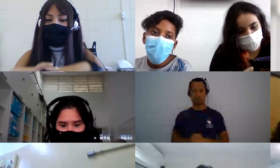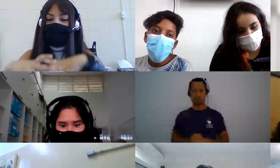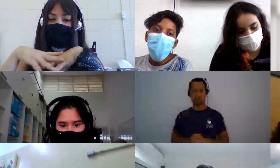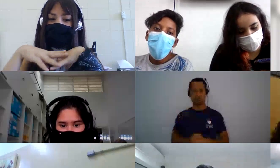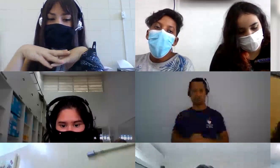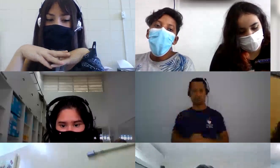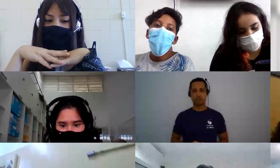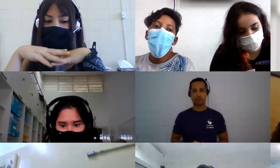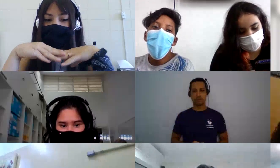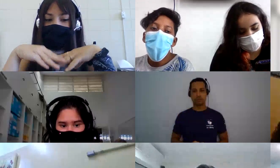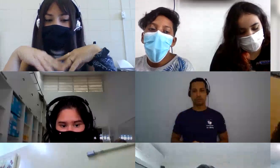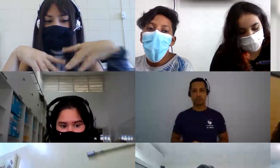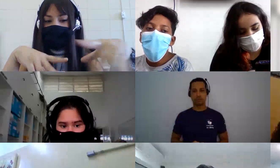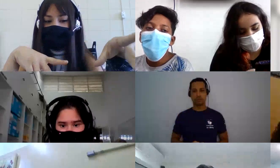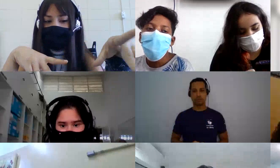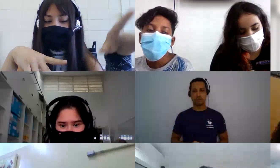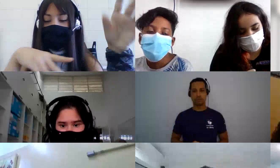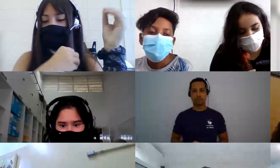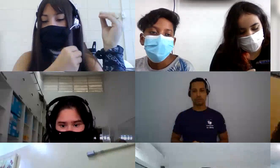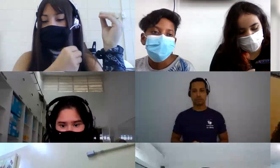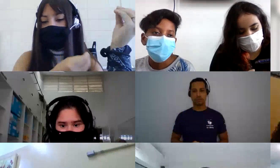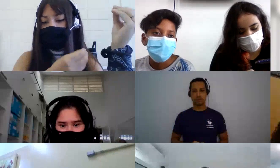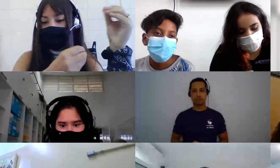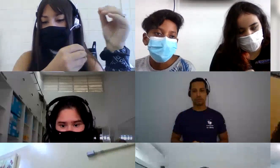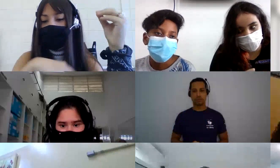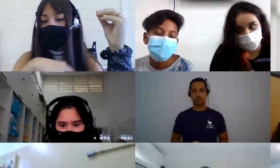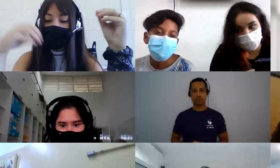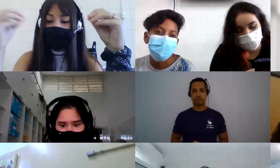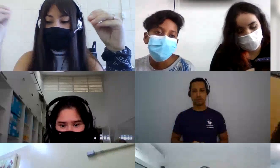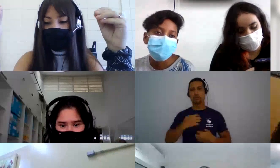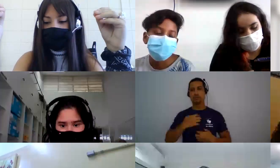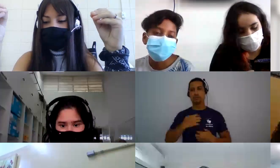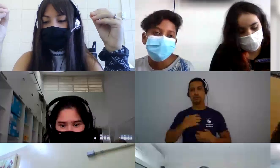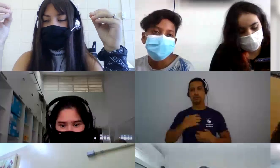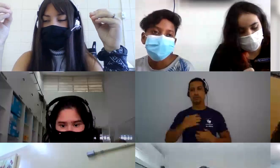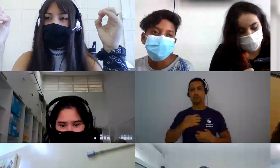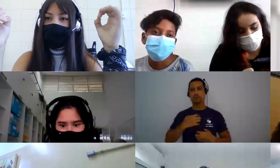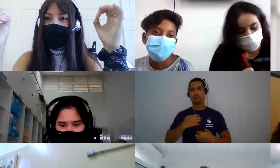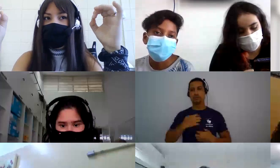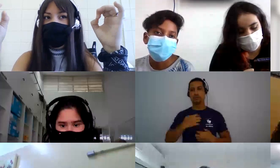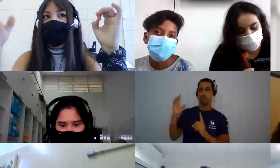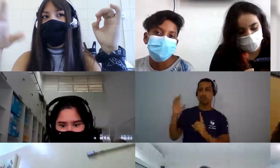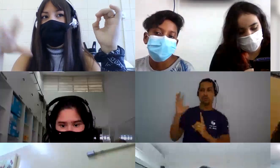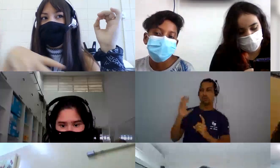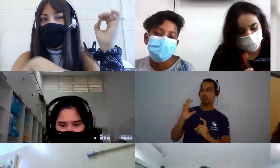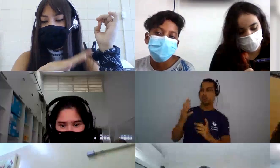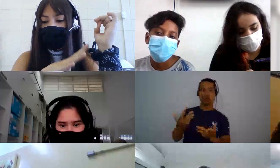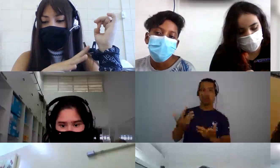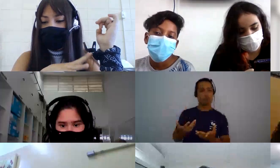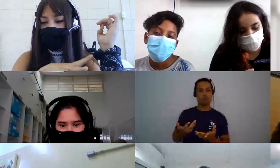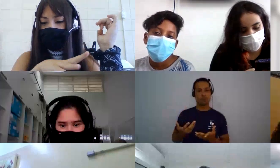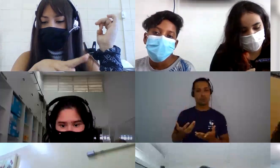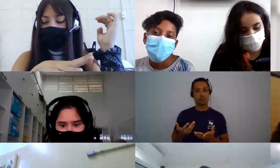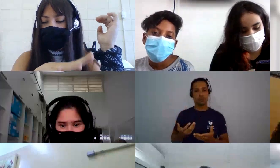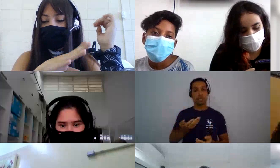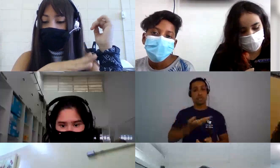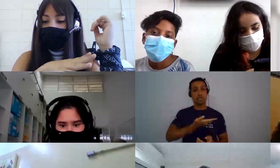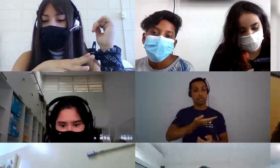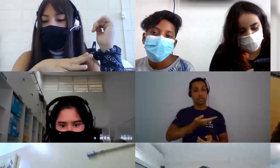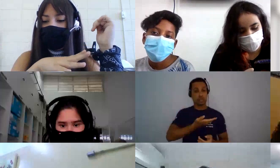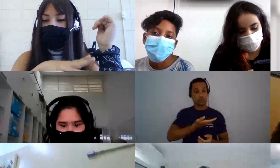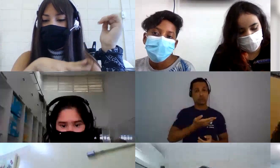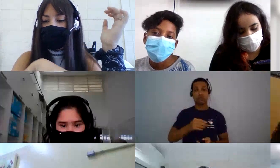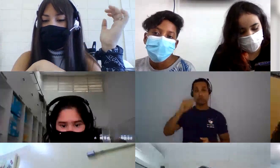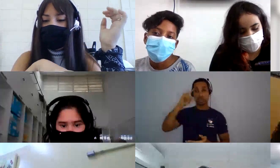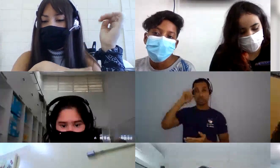Bom, eu acho que, tipo, tem que ficar com uma pessoa quando você se sentir preparado, não por pressão dos outros. Tipo, em ter amizades desse nível, desse